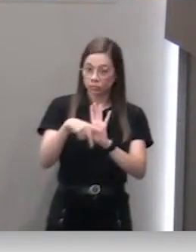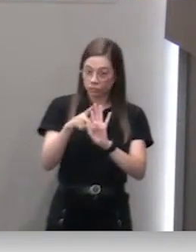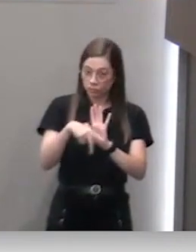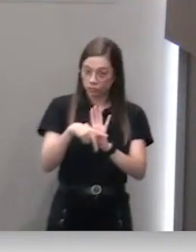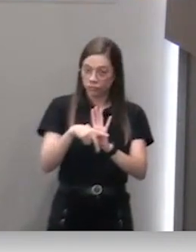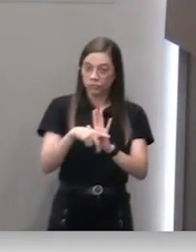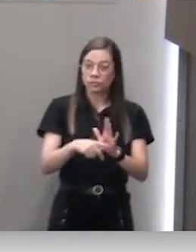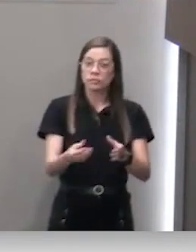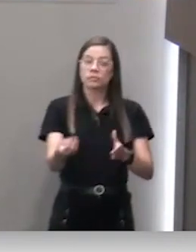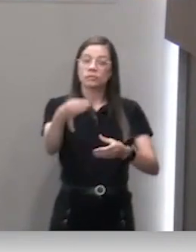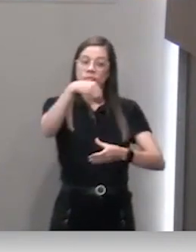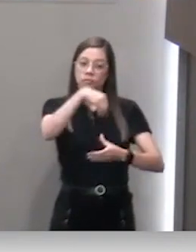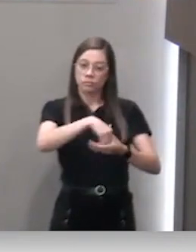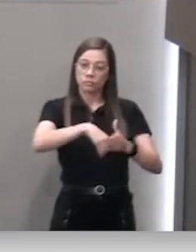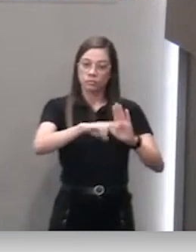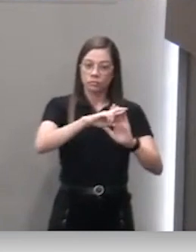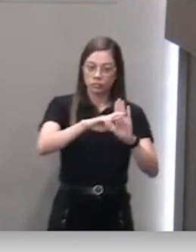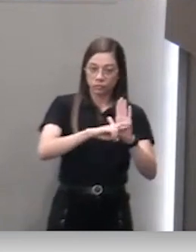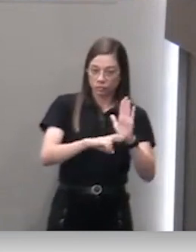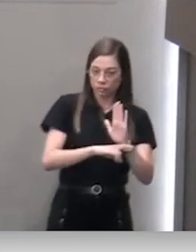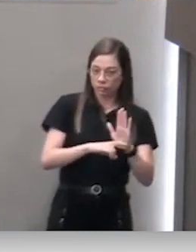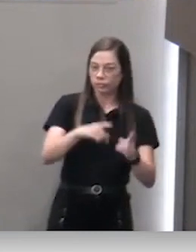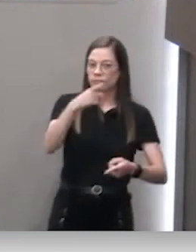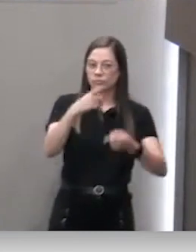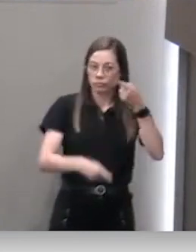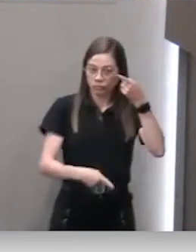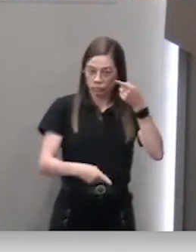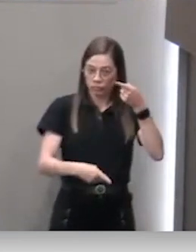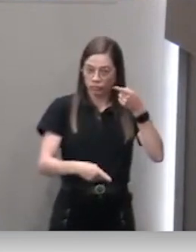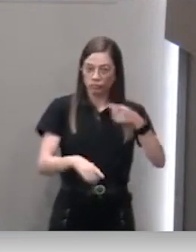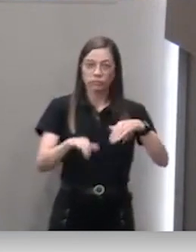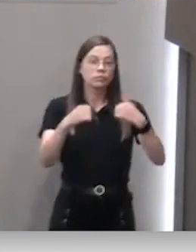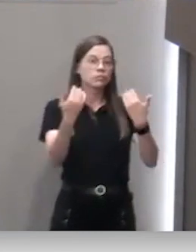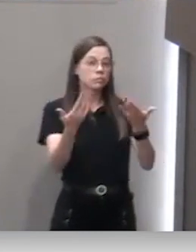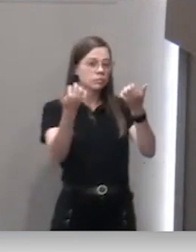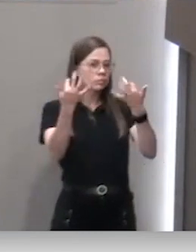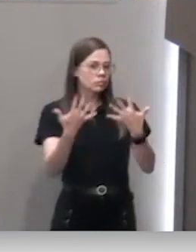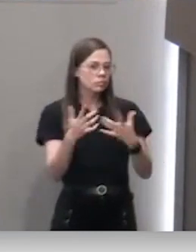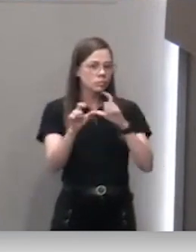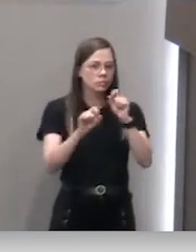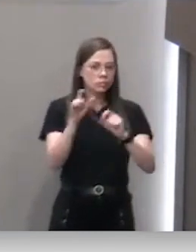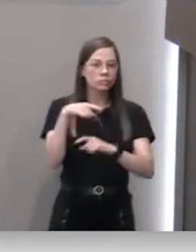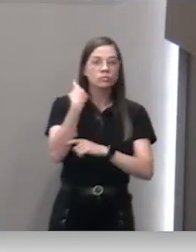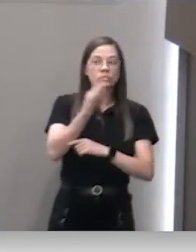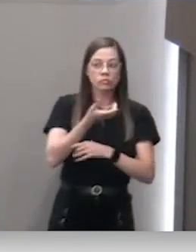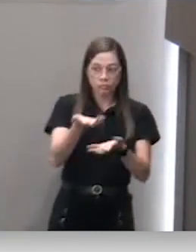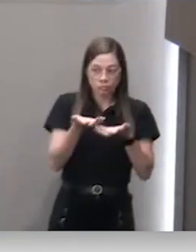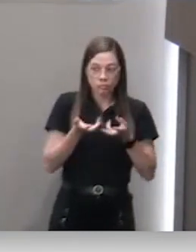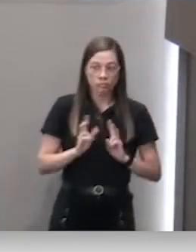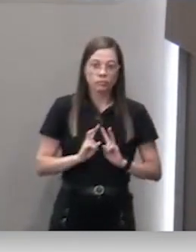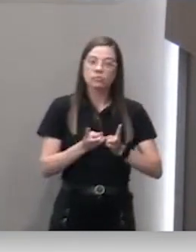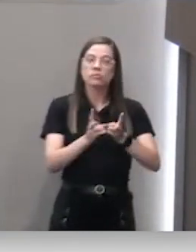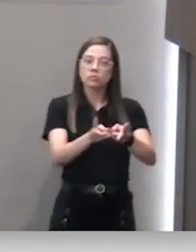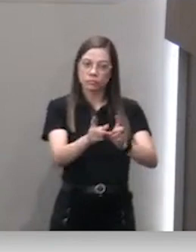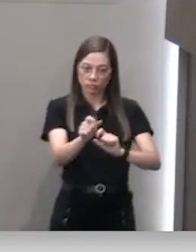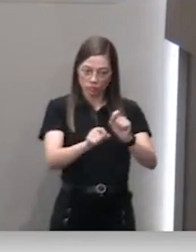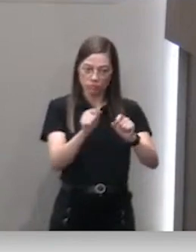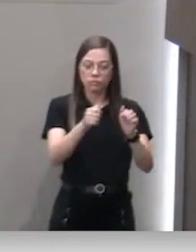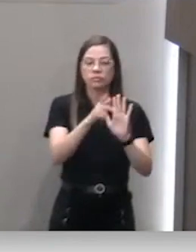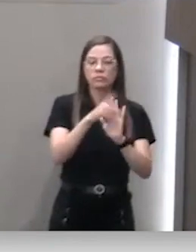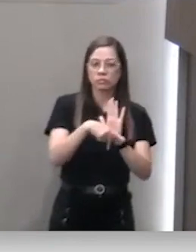pelo regimento são vedadas. Então eu gostaria de dizer o seguinte: nós queremos seguir com o